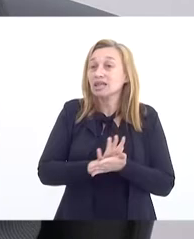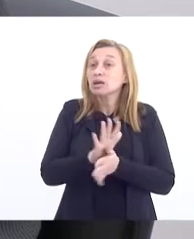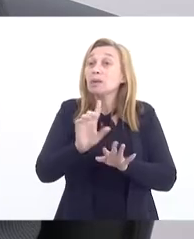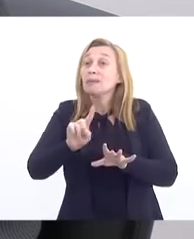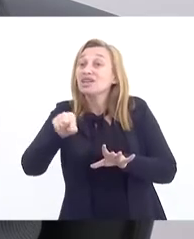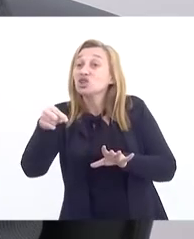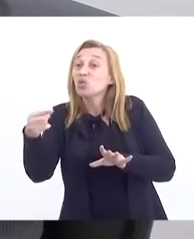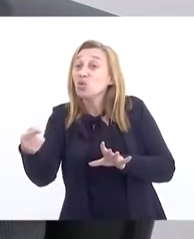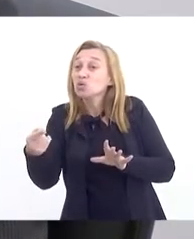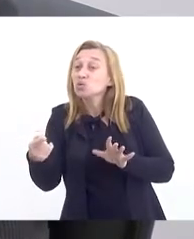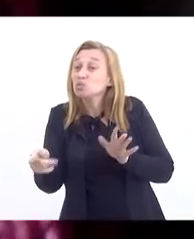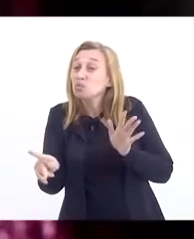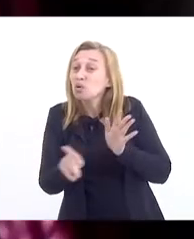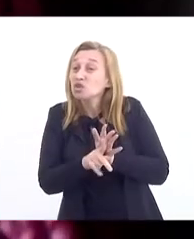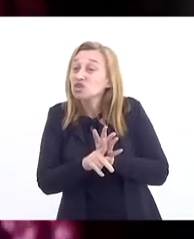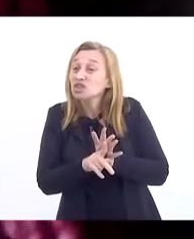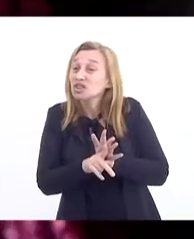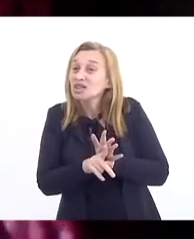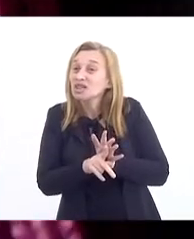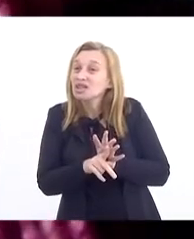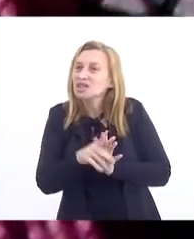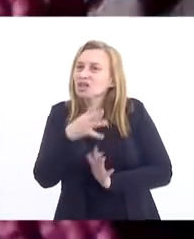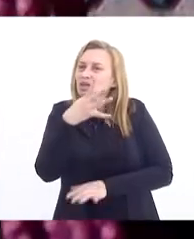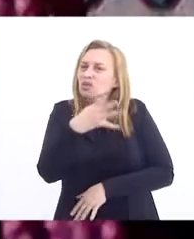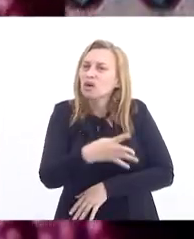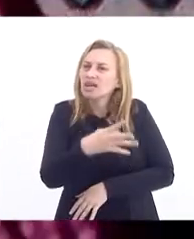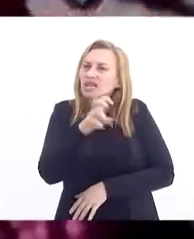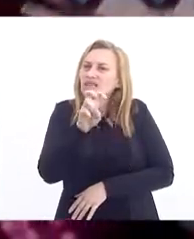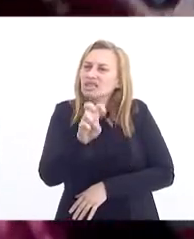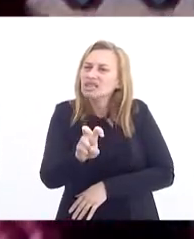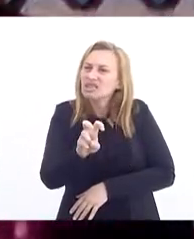Mas tem um outro projeto que é o